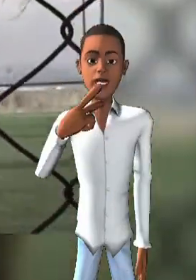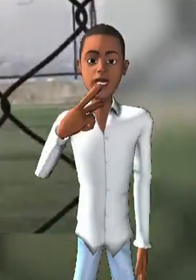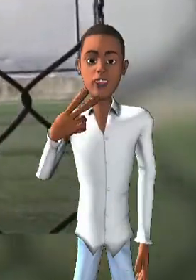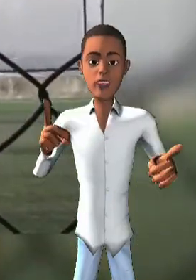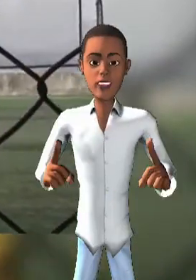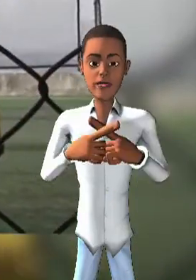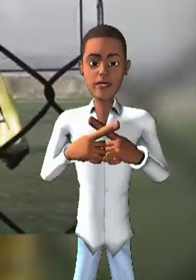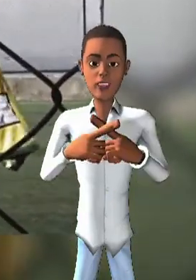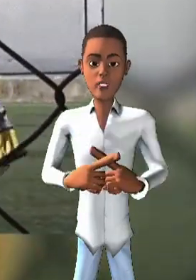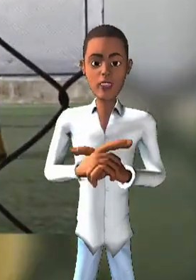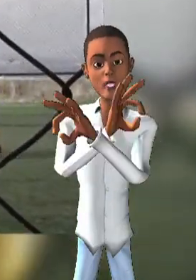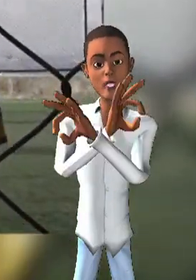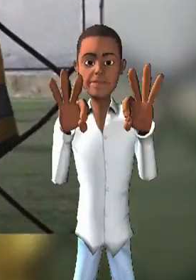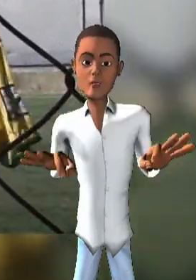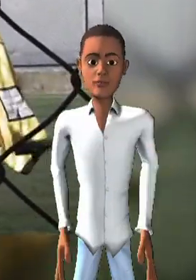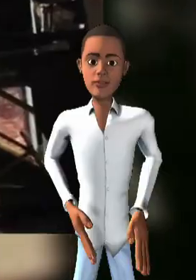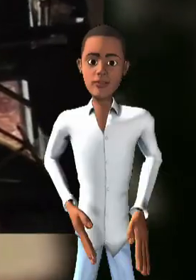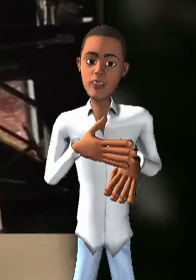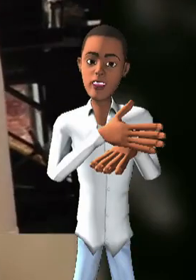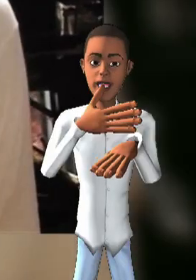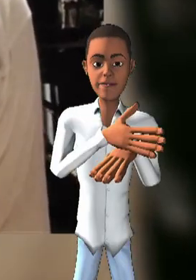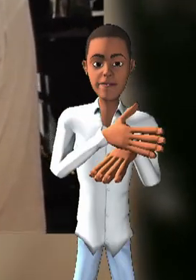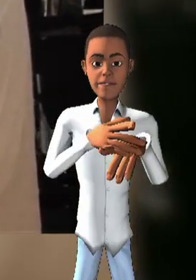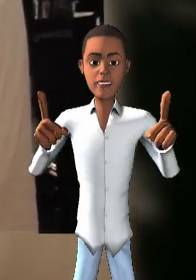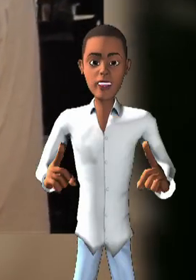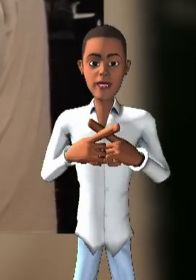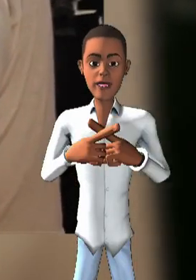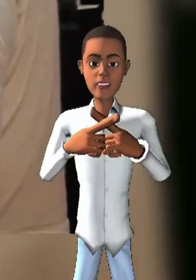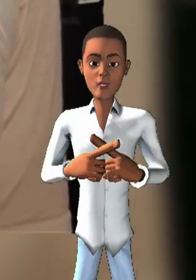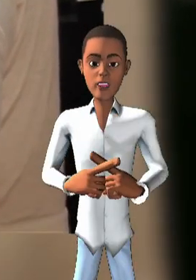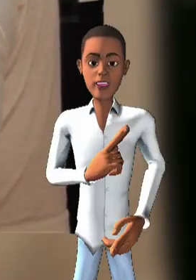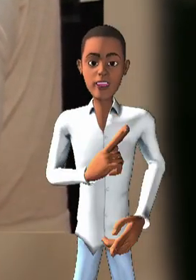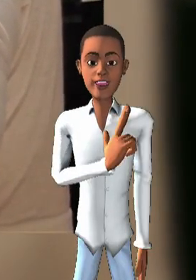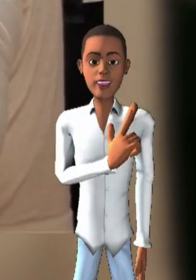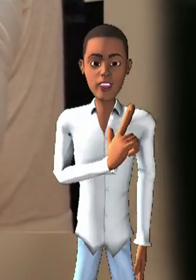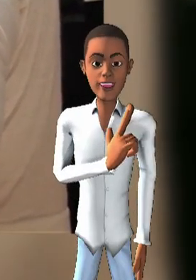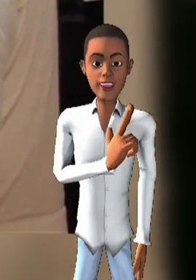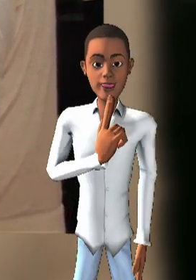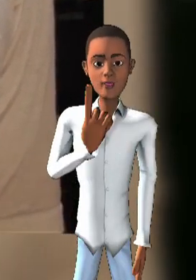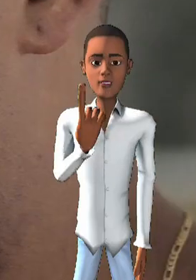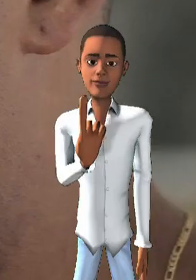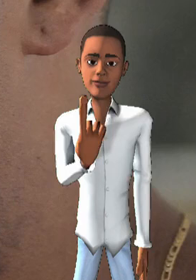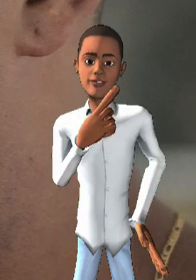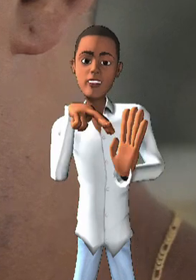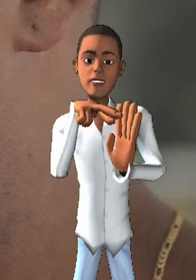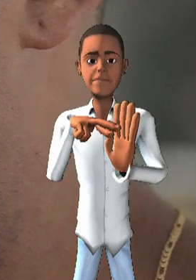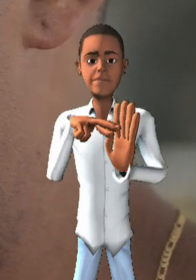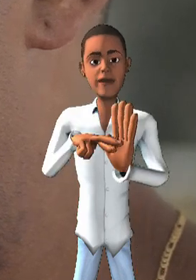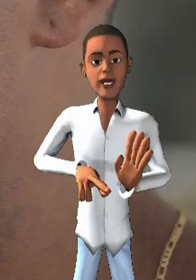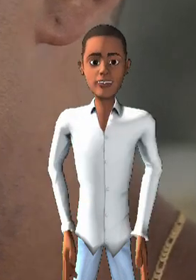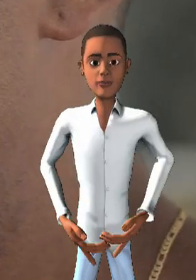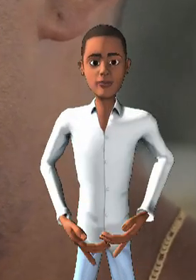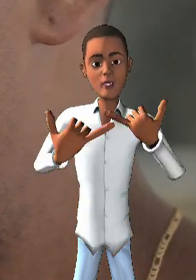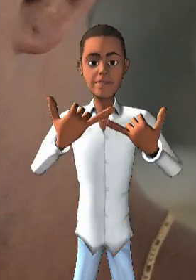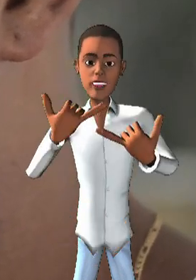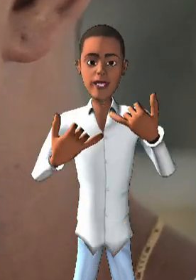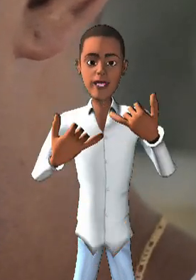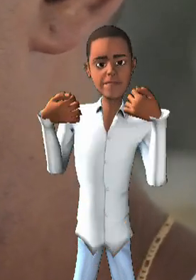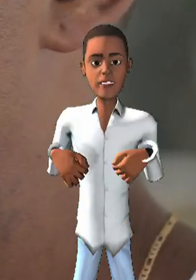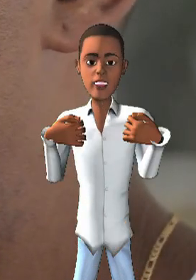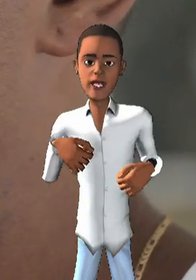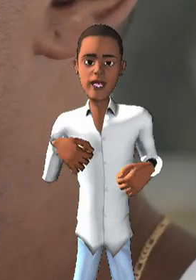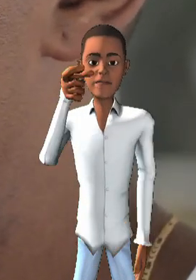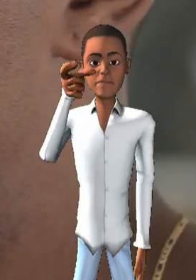de futebol que teve aqui na comunidade. A principal exigência que o Promundo fazia para participar do campeonato, para